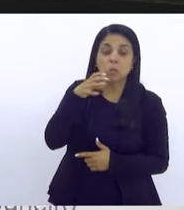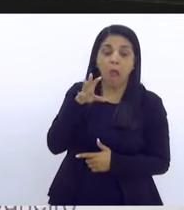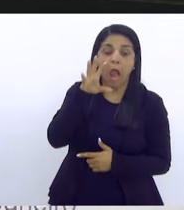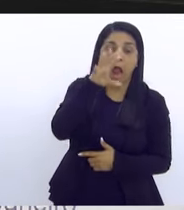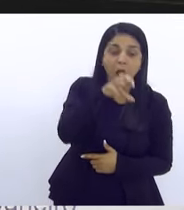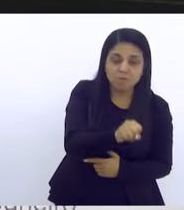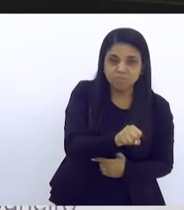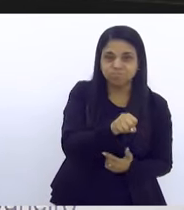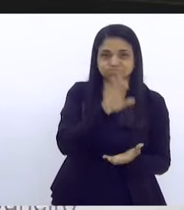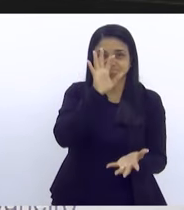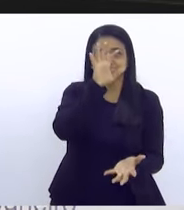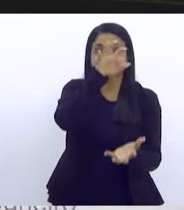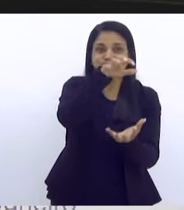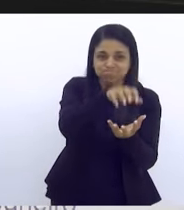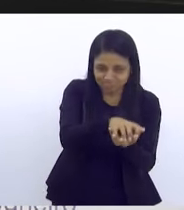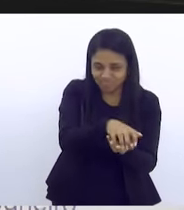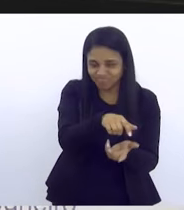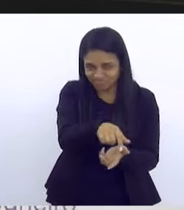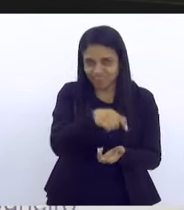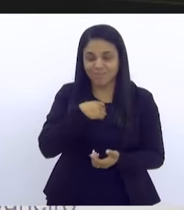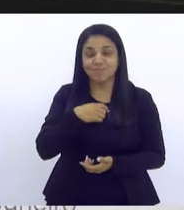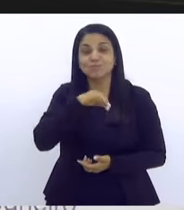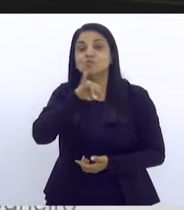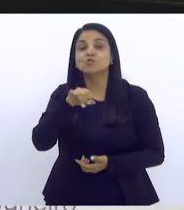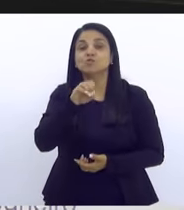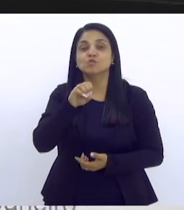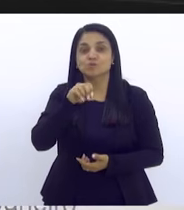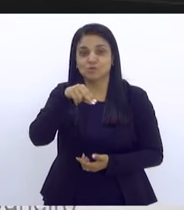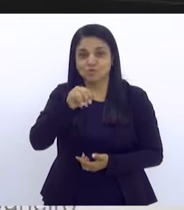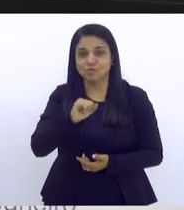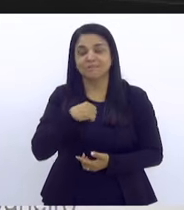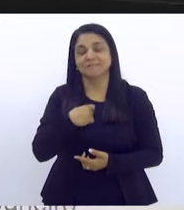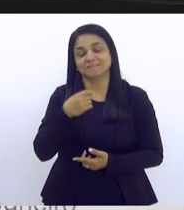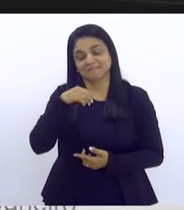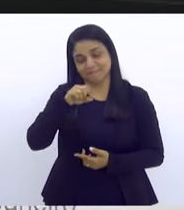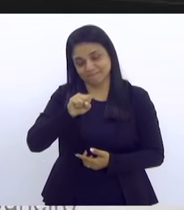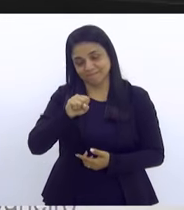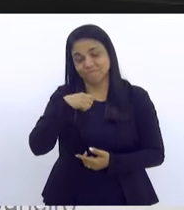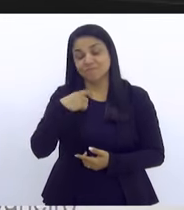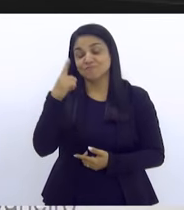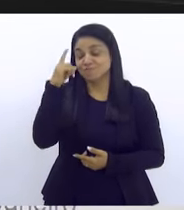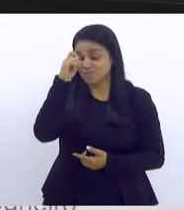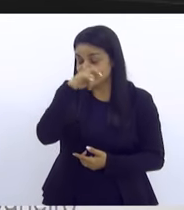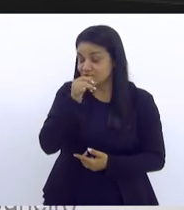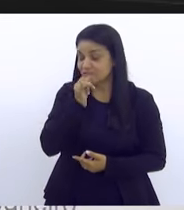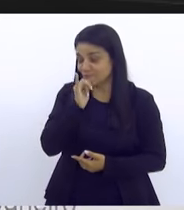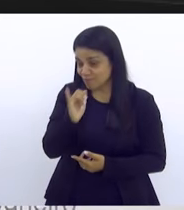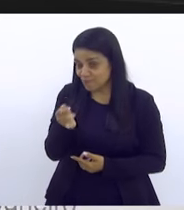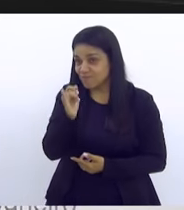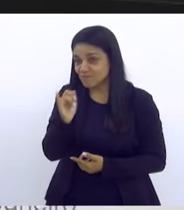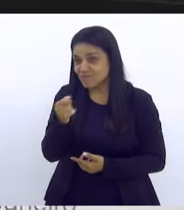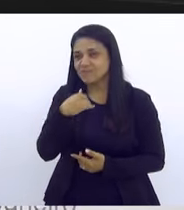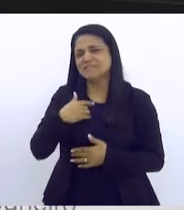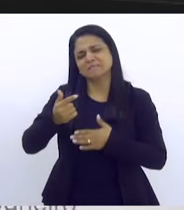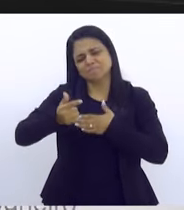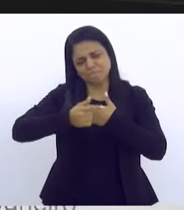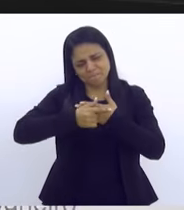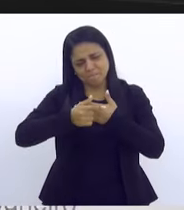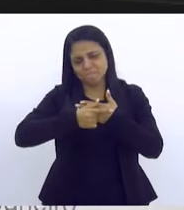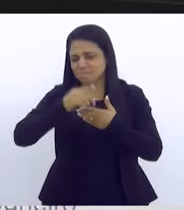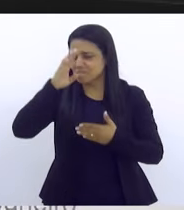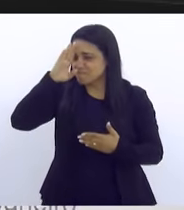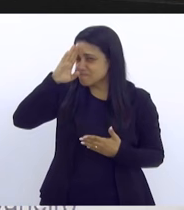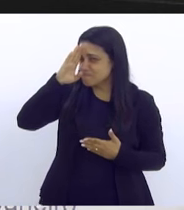E para contar o peixe para ele, era bem difícil. Então, a gente sabe o papel